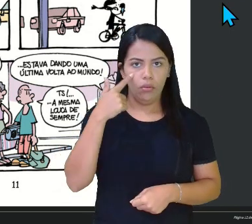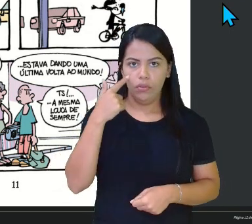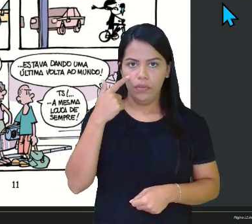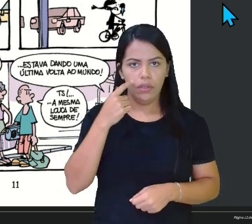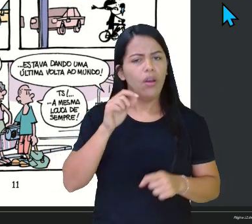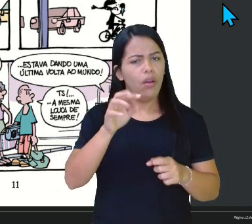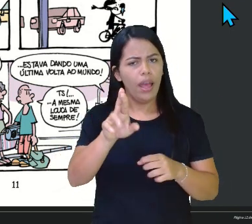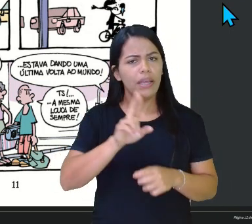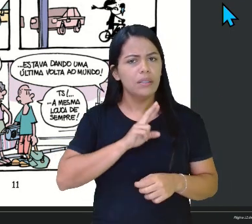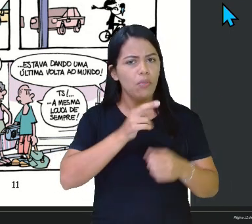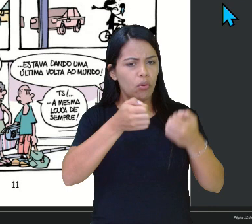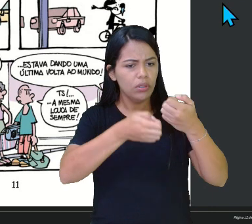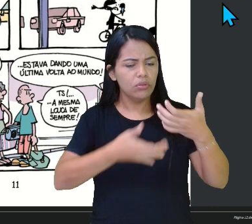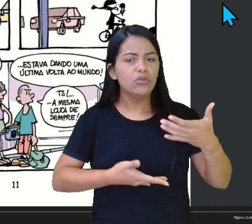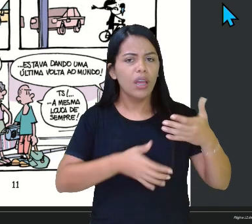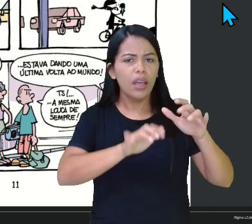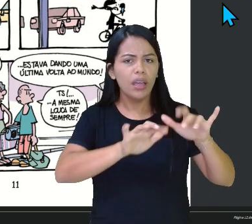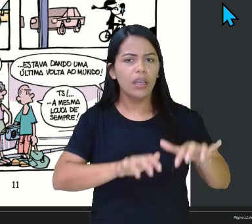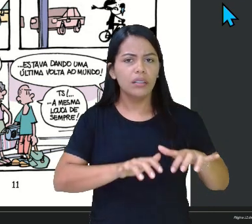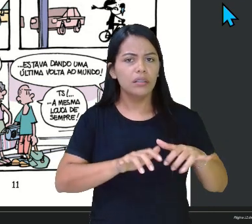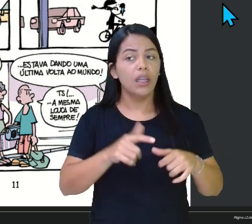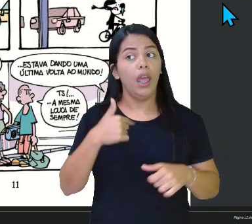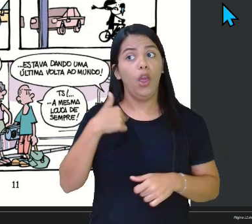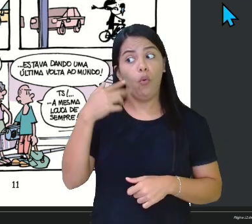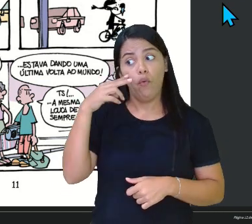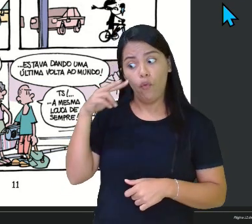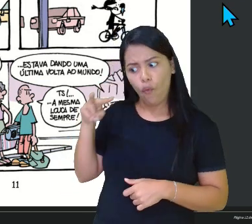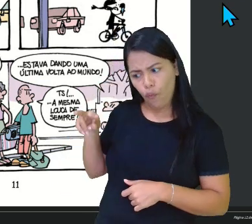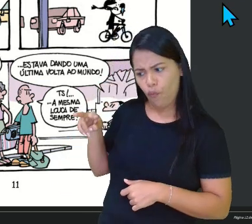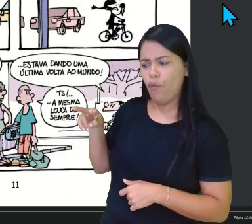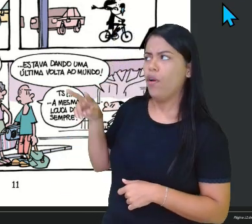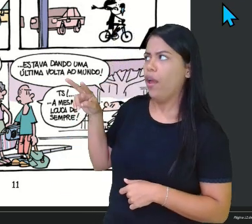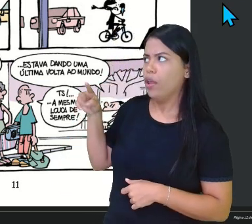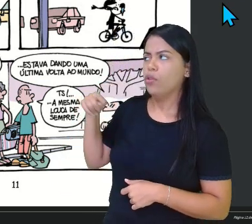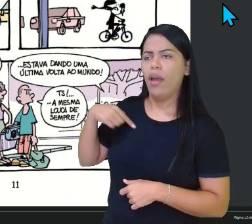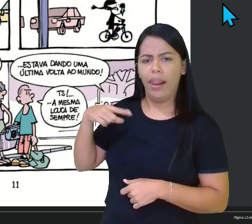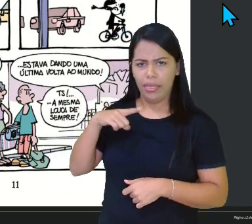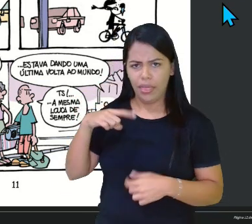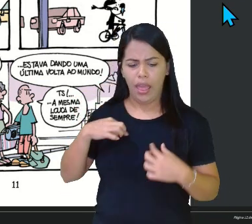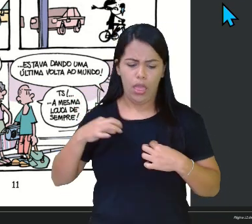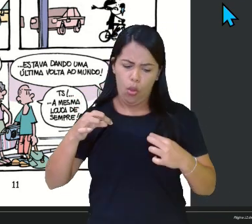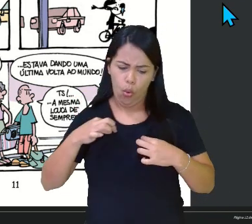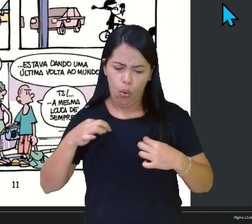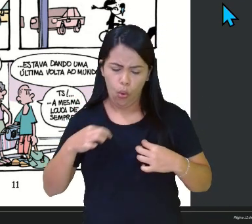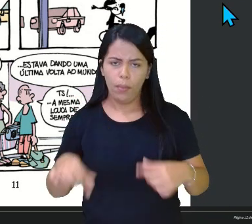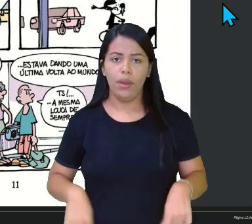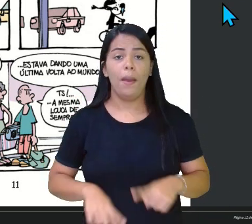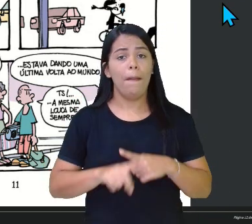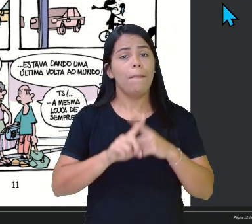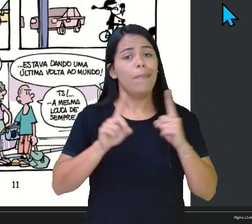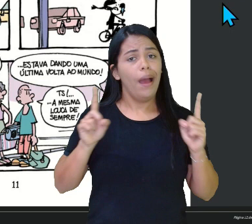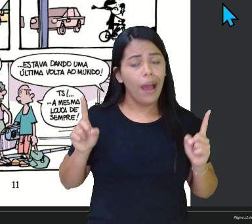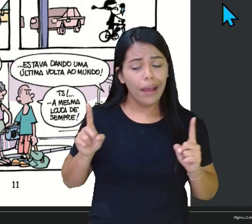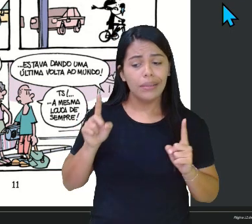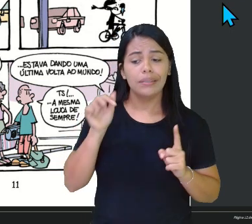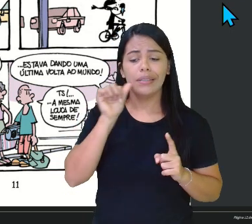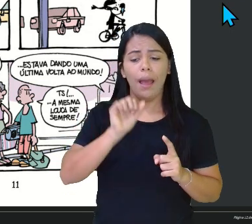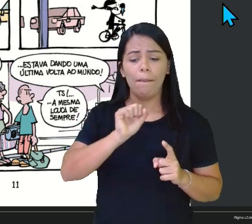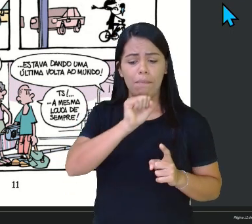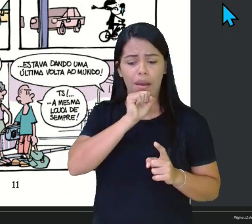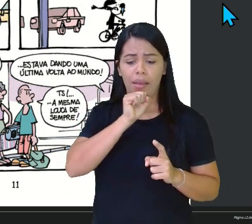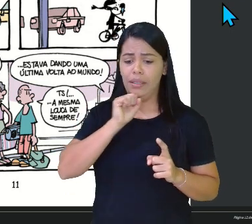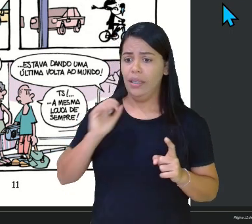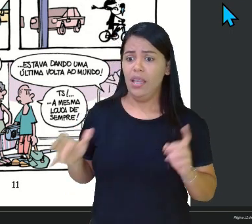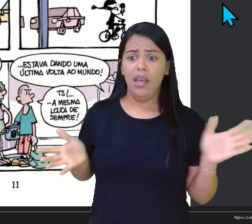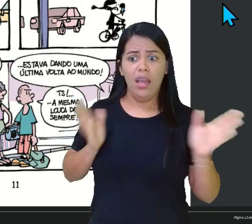vendo ela aí de short, uma bermudinha e camiseta. Só que a mãe, nem um pouco exagerada, né? Diz que ela está